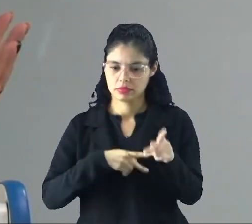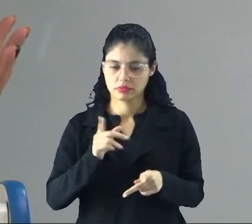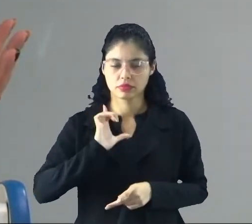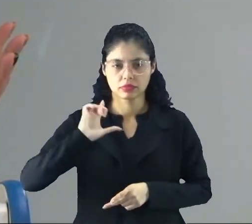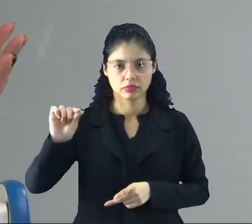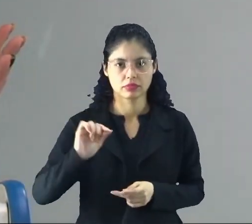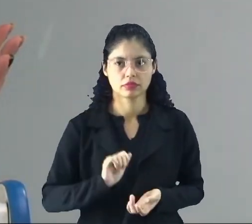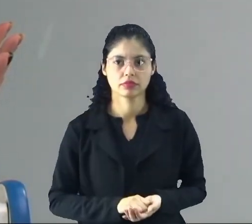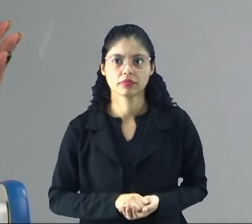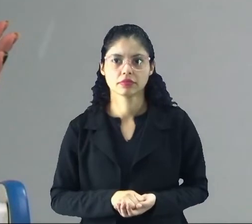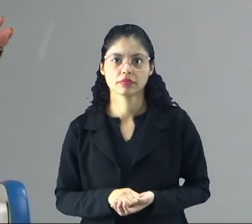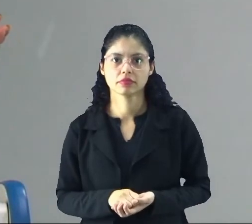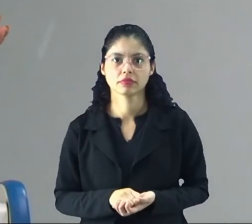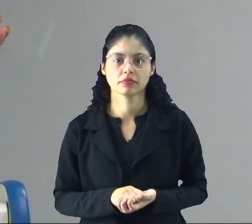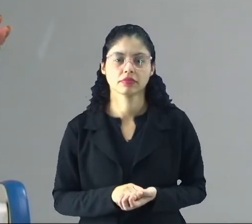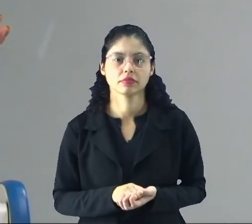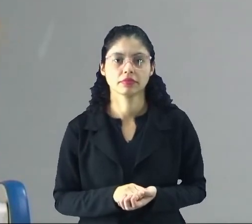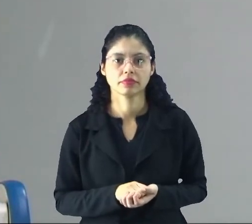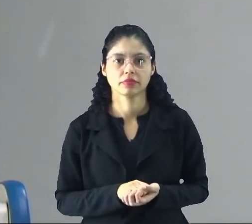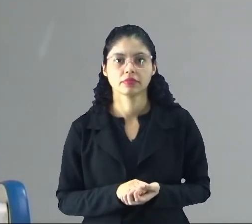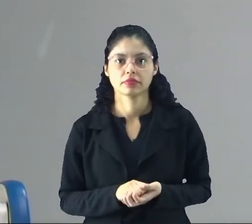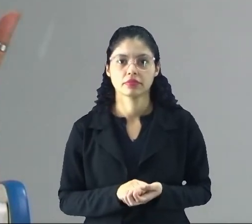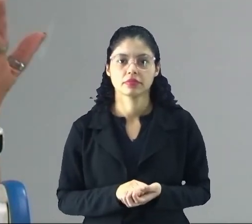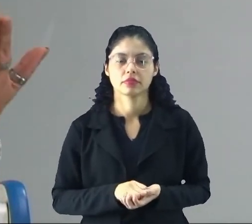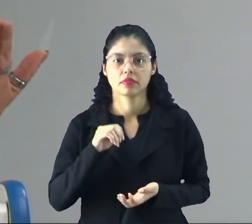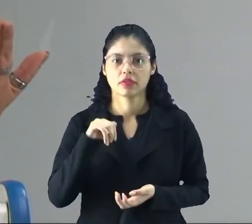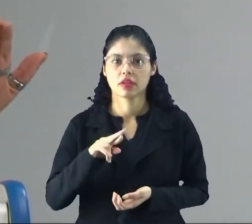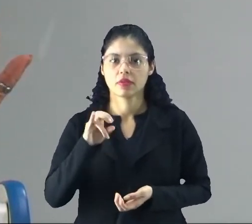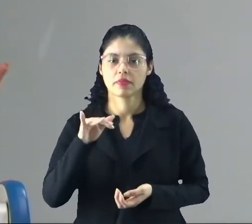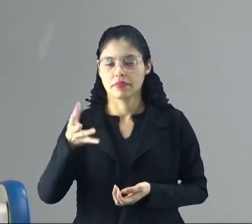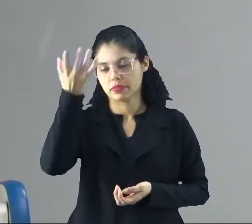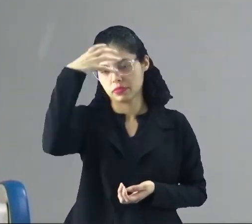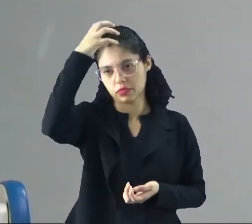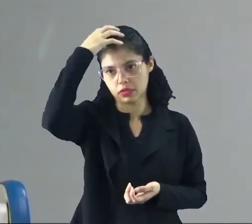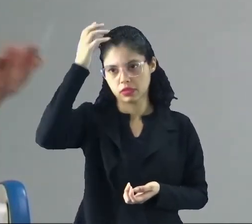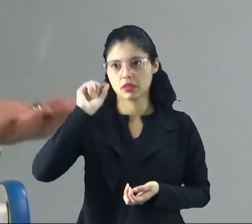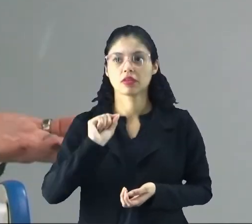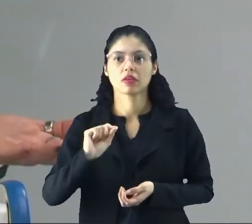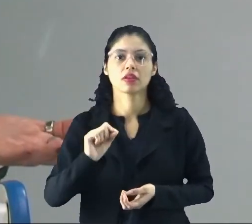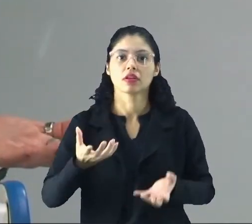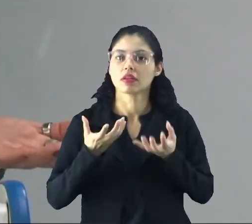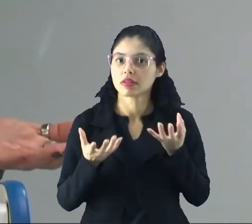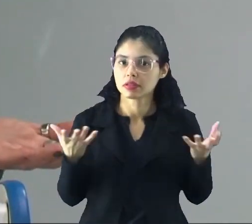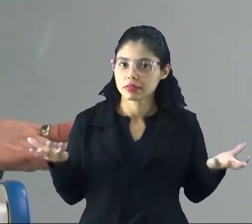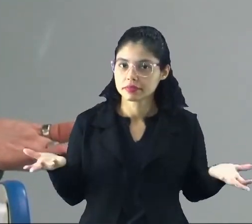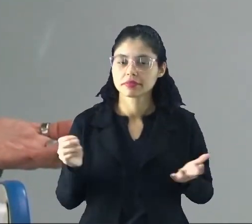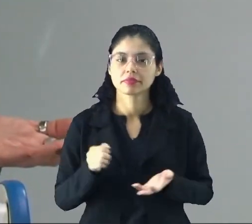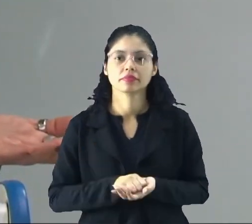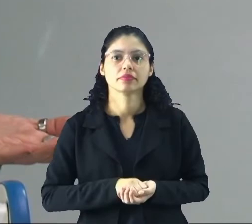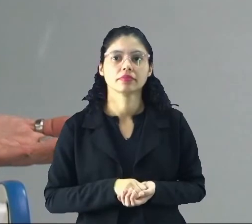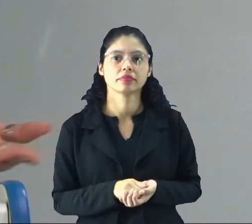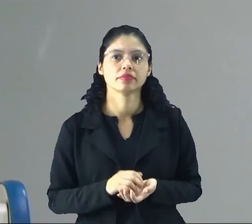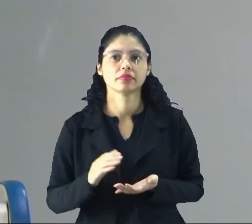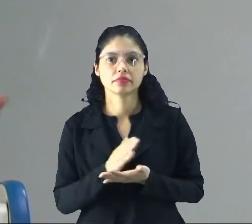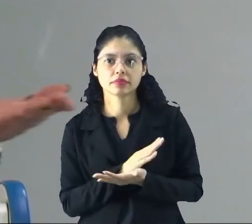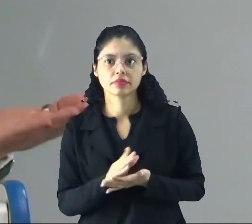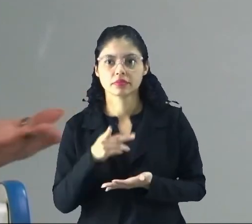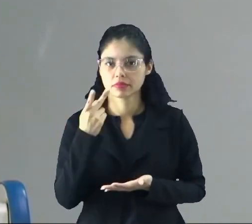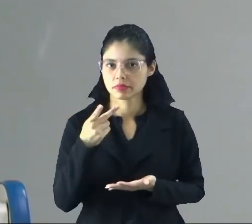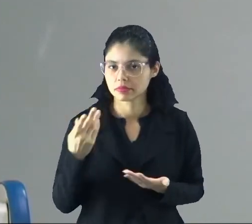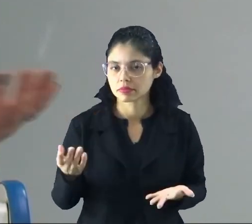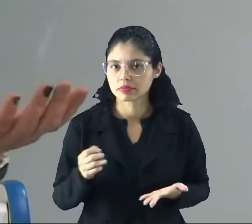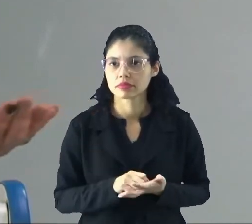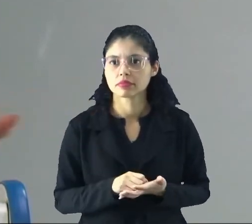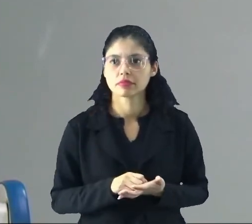para frente do Palácio de Versalhes, que a Maria Antonieta, a rainha, pergunta assim, mas o que eles querem? Aí alguém diz,